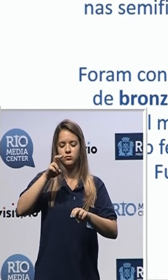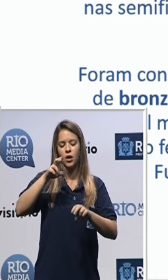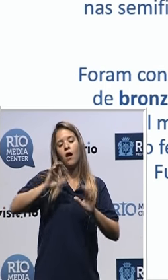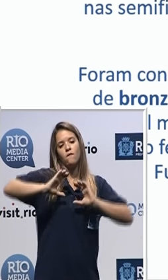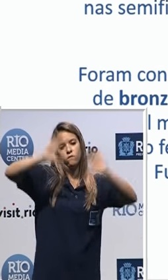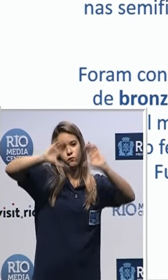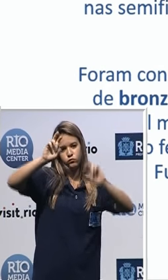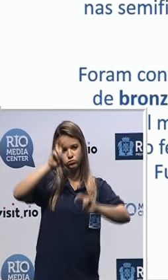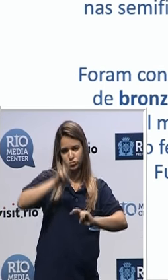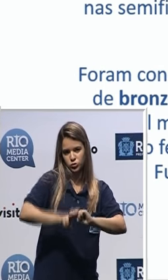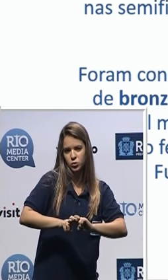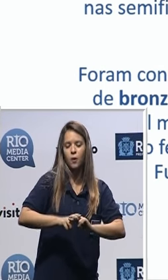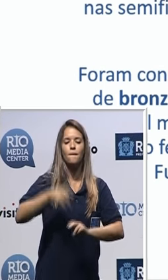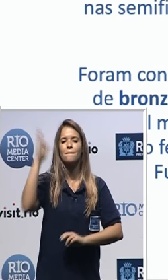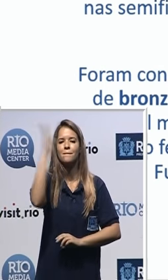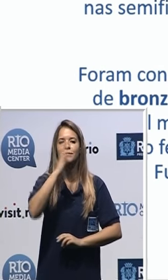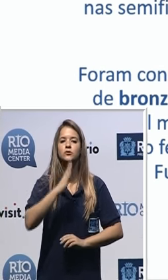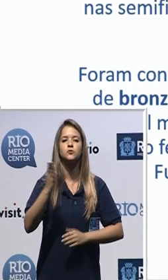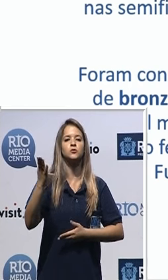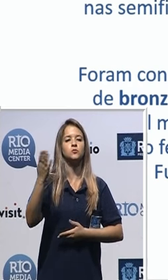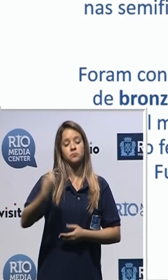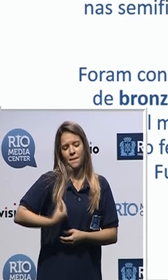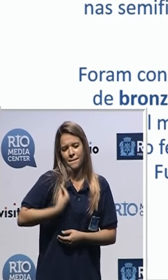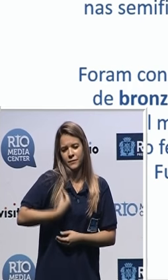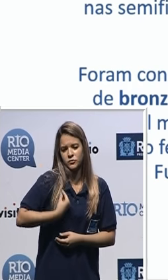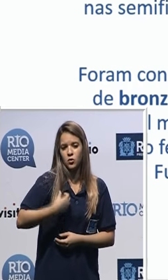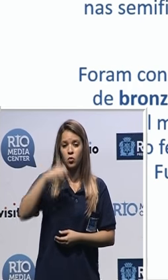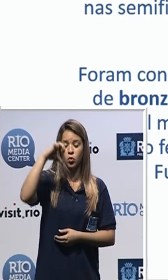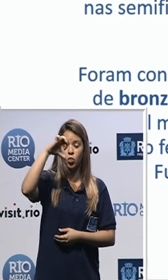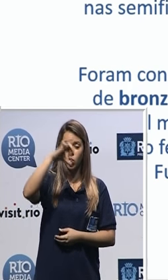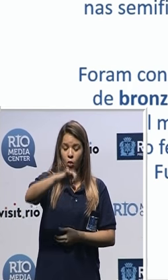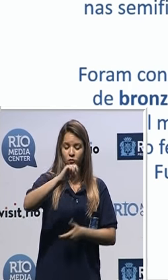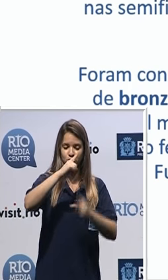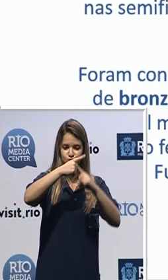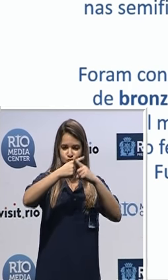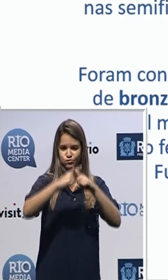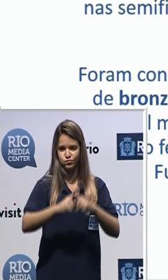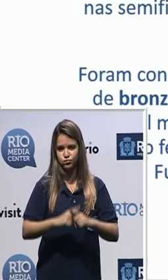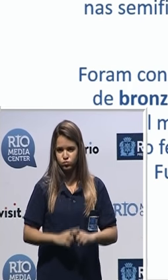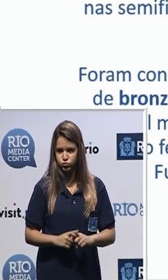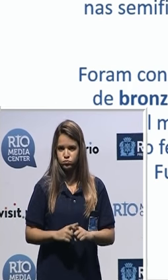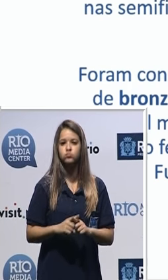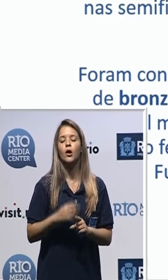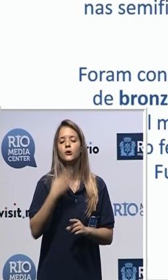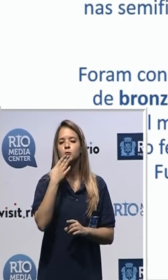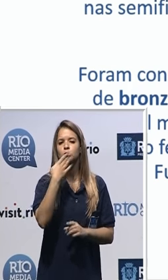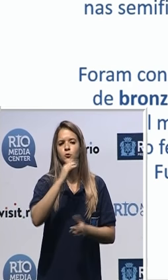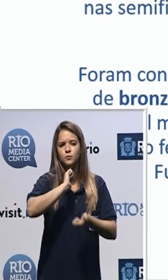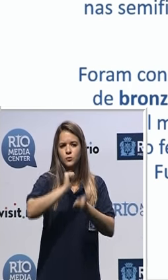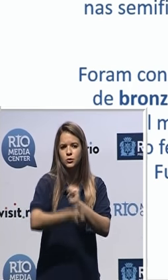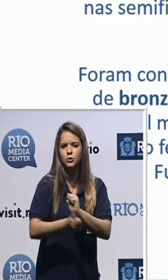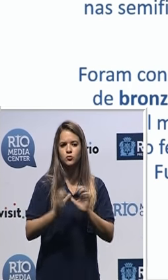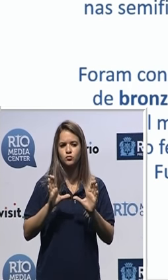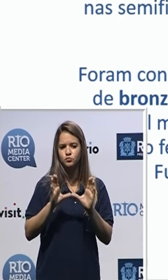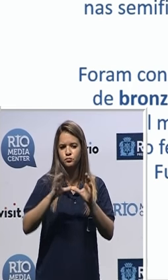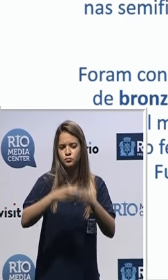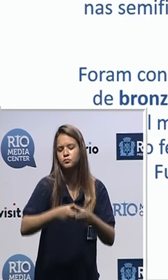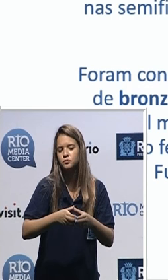O Brasil participou de 9 competições de modalidades coletivas, chegando às